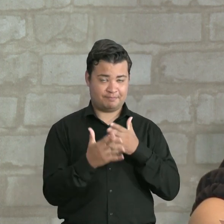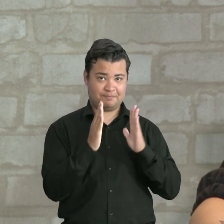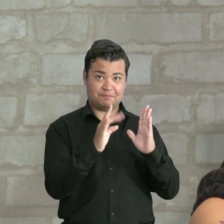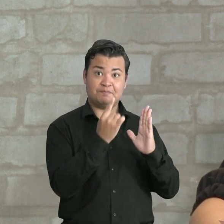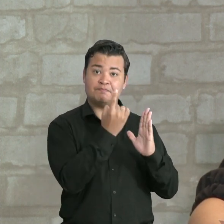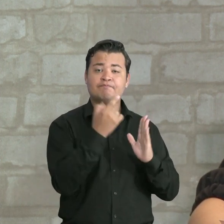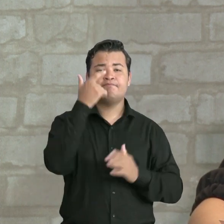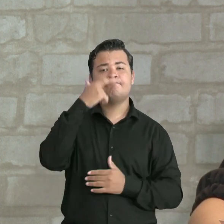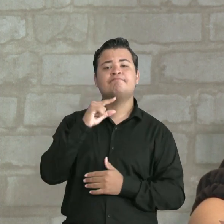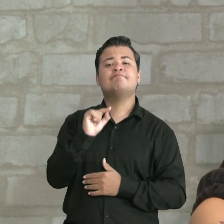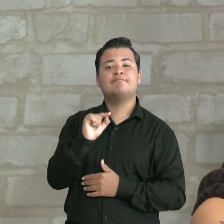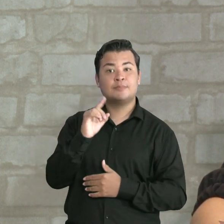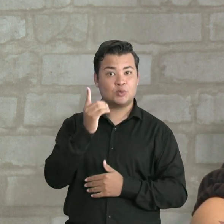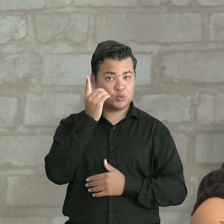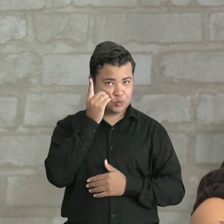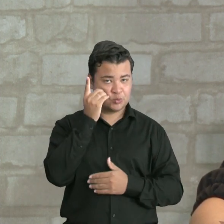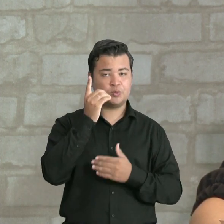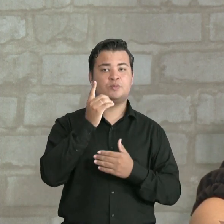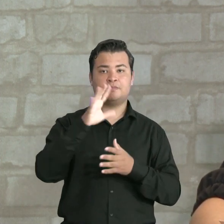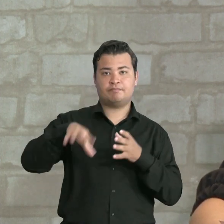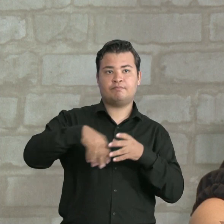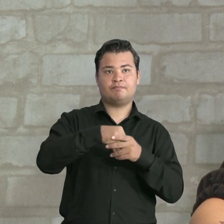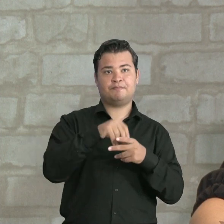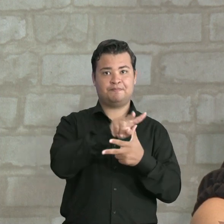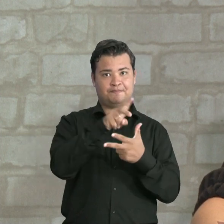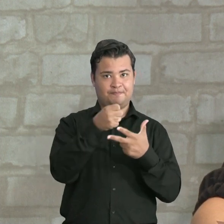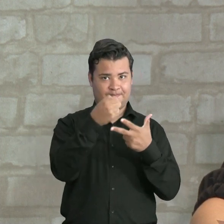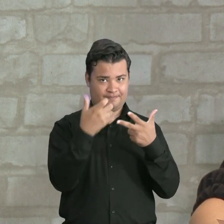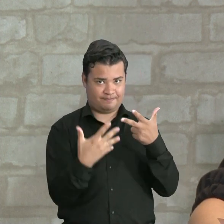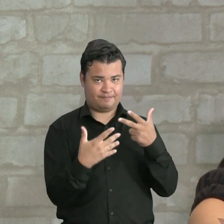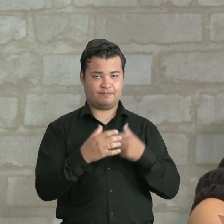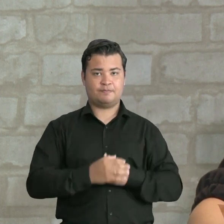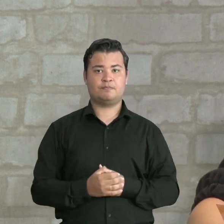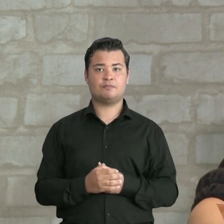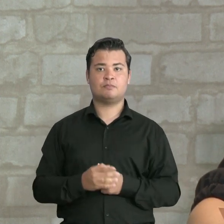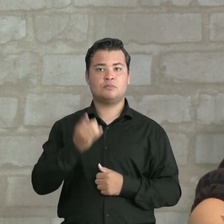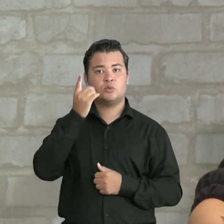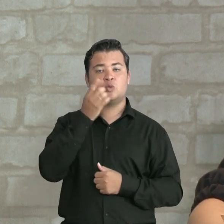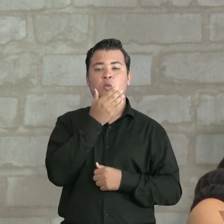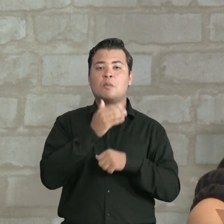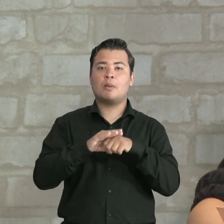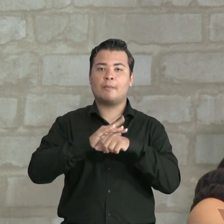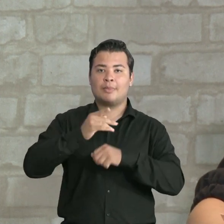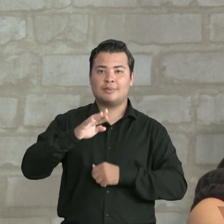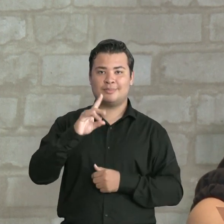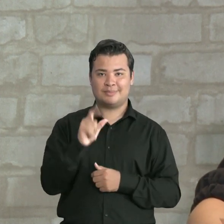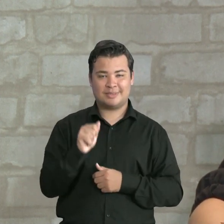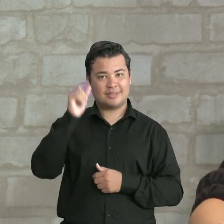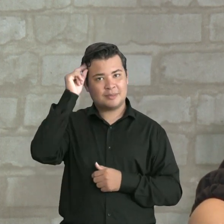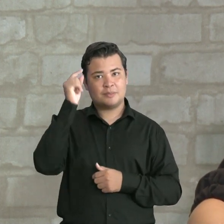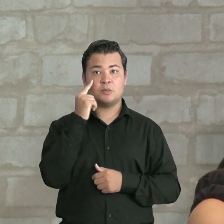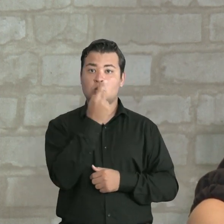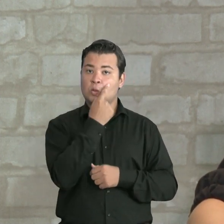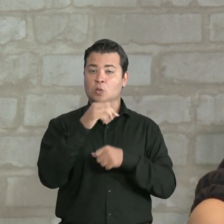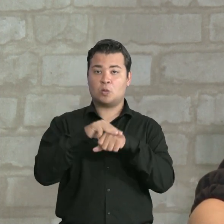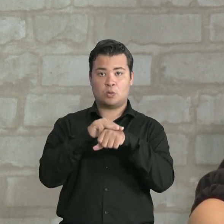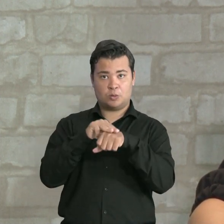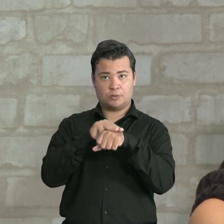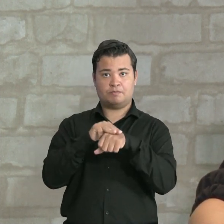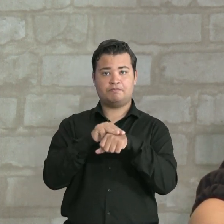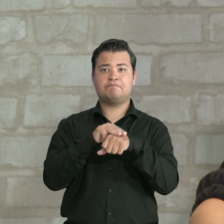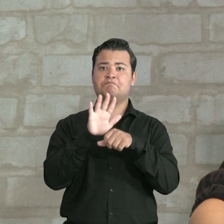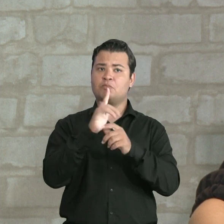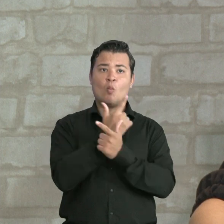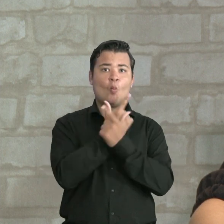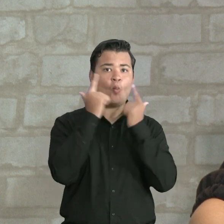é o Diogo Marques, integrante do Labitave. O Diogo é um homem de pele parda, com cabelos e olhos castanhos e que